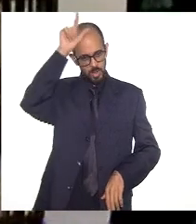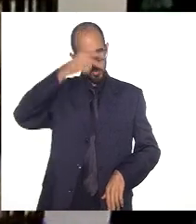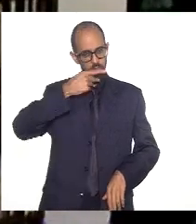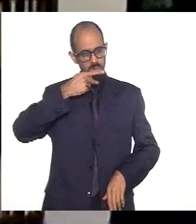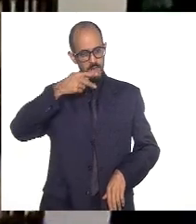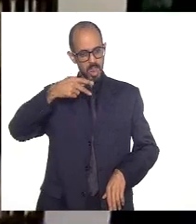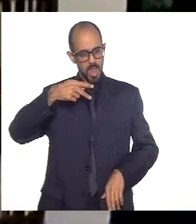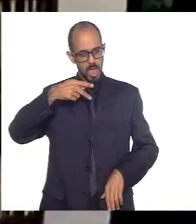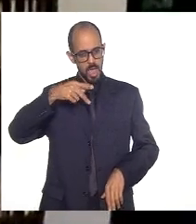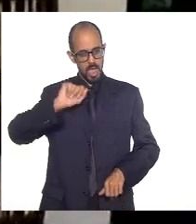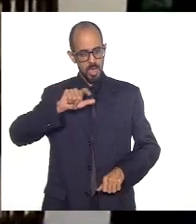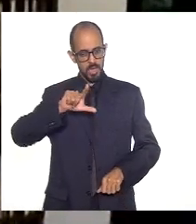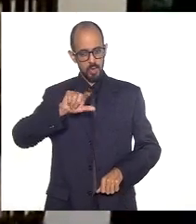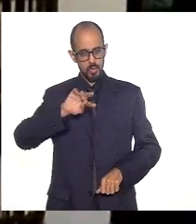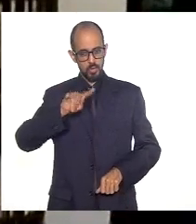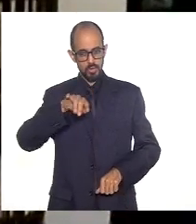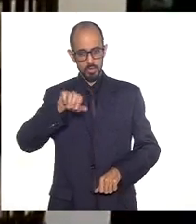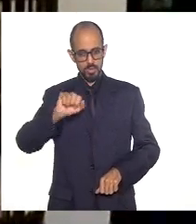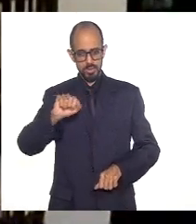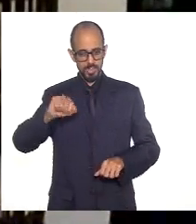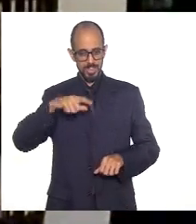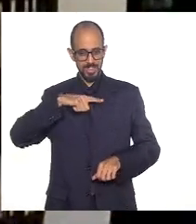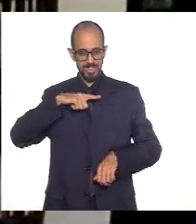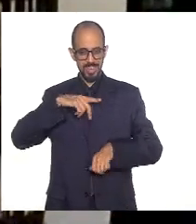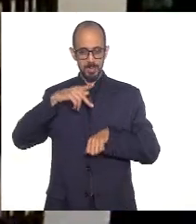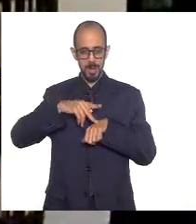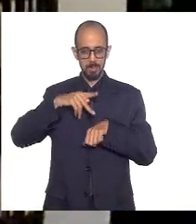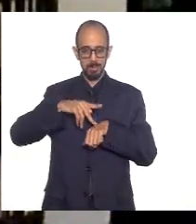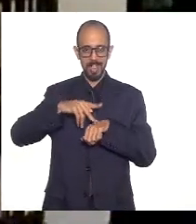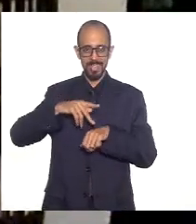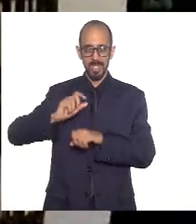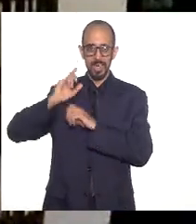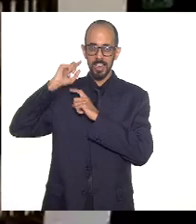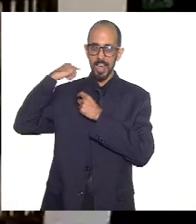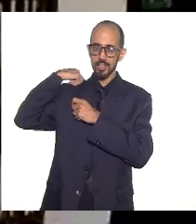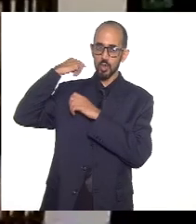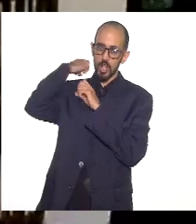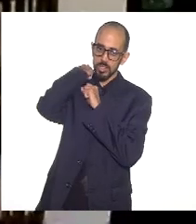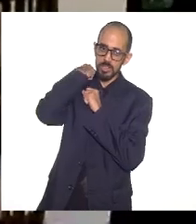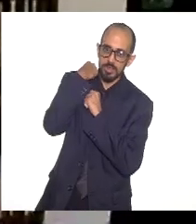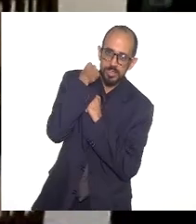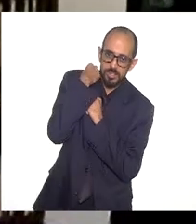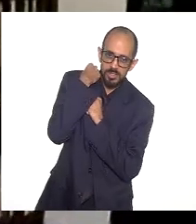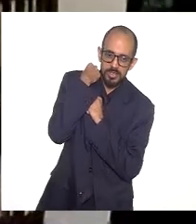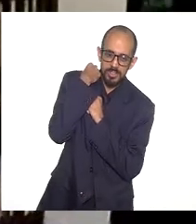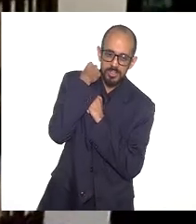que a Lucinha estava carregando uma pedreira. Eu não estou sabendo.